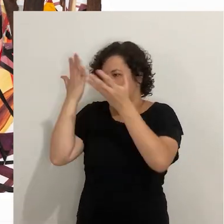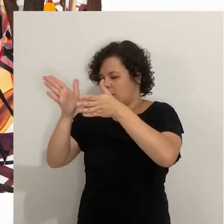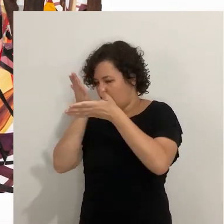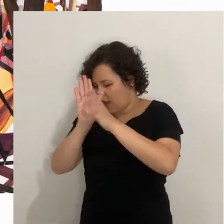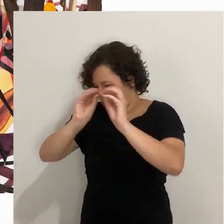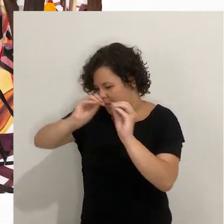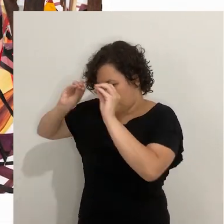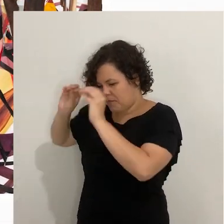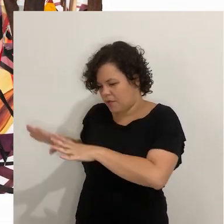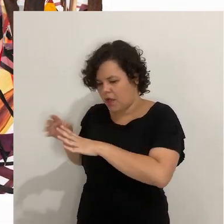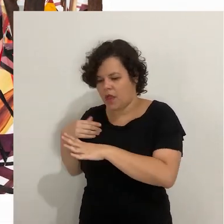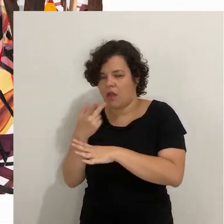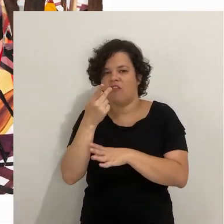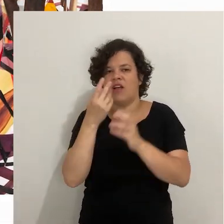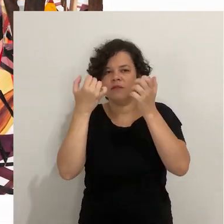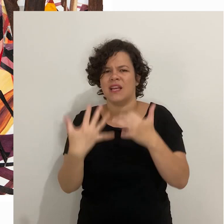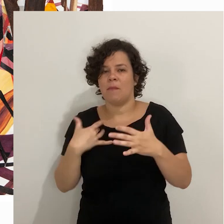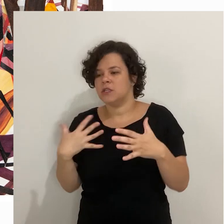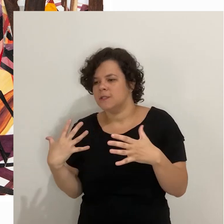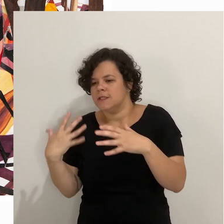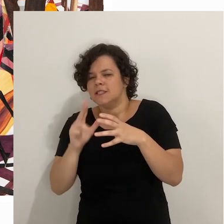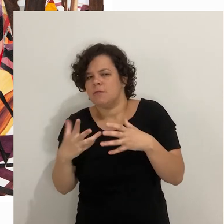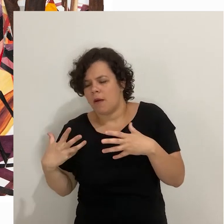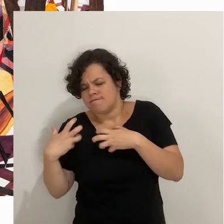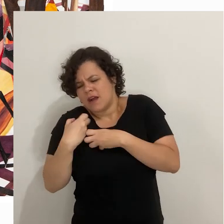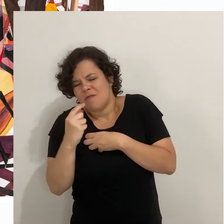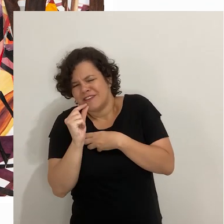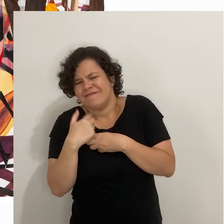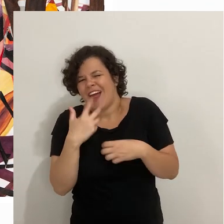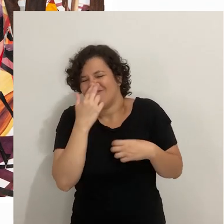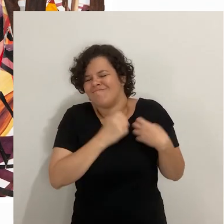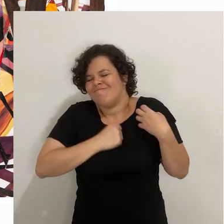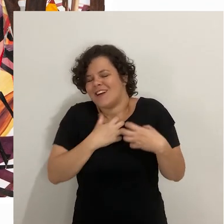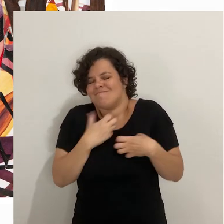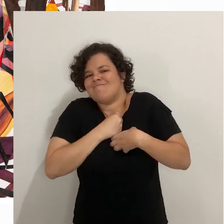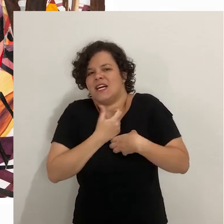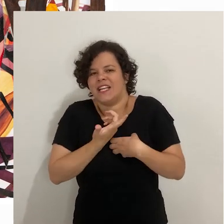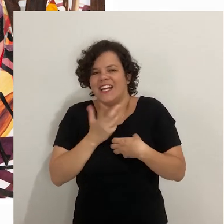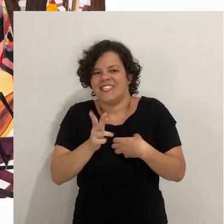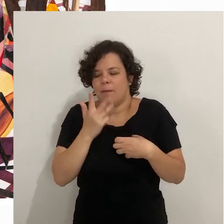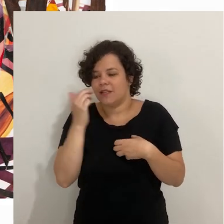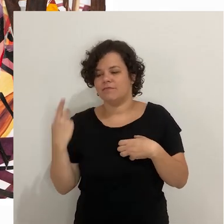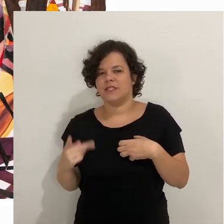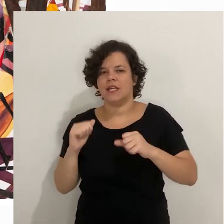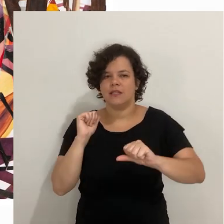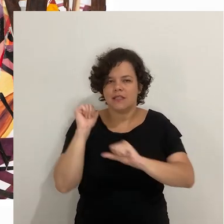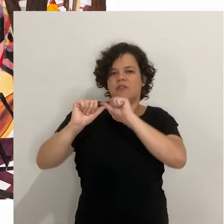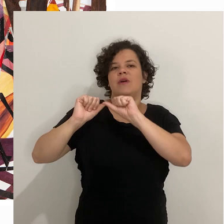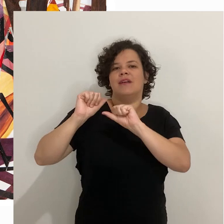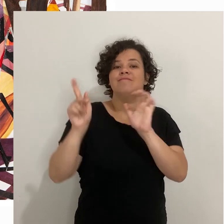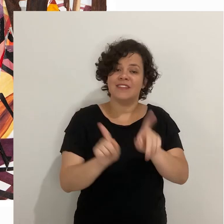trabalhos antigos que não falam mais. Mas eu não consigo desapegar, é como se eles precisassem também trocar de casca, trocar de